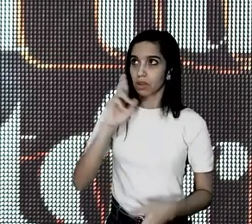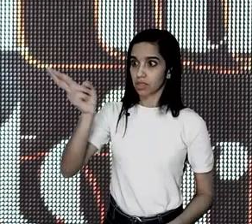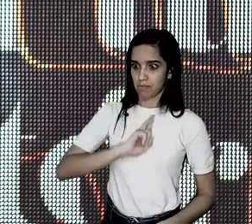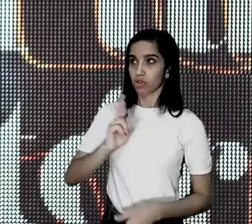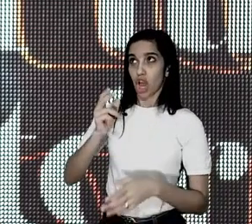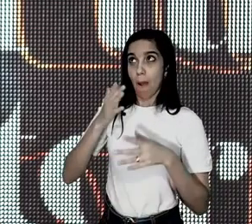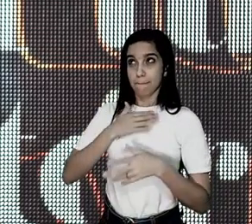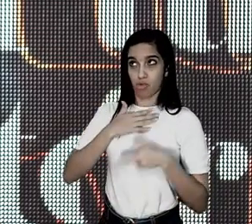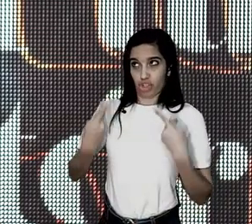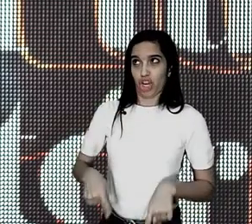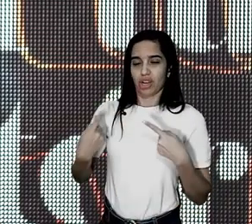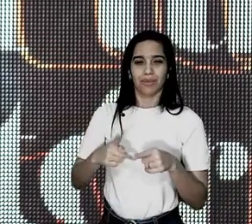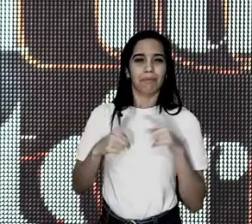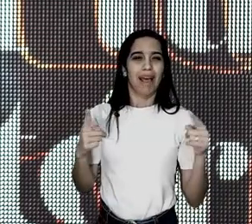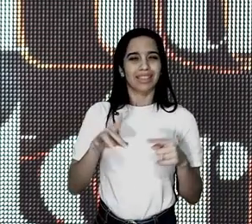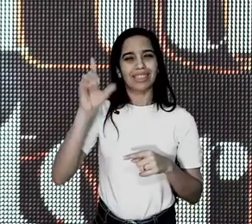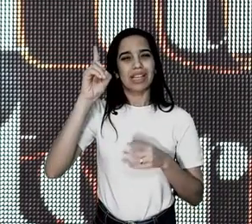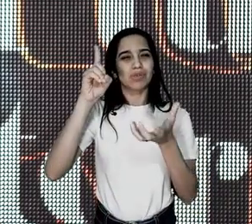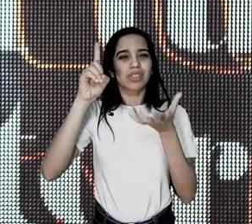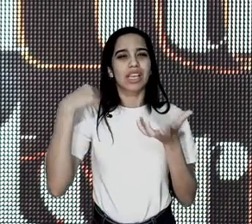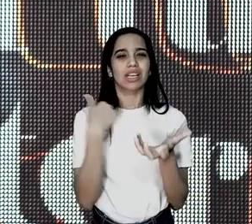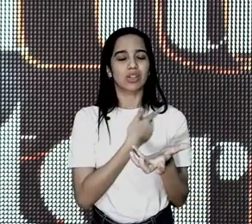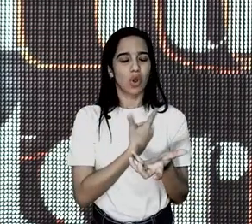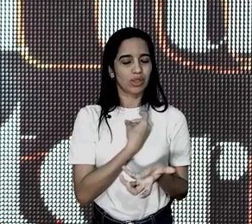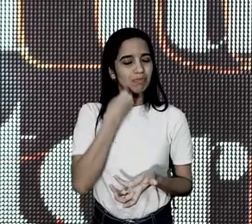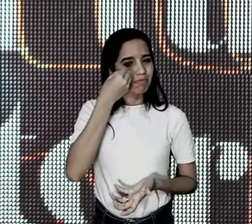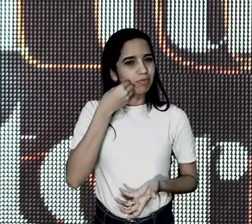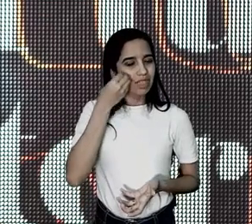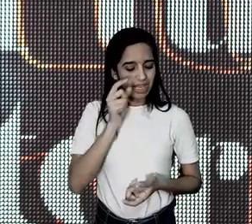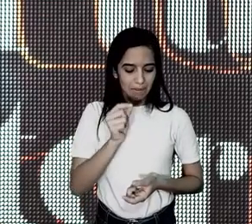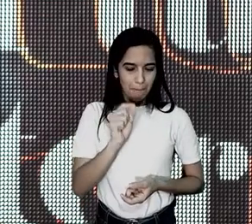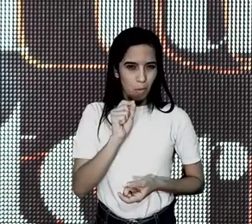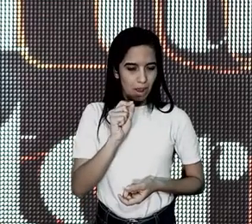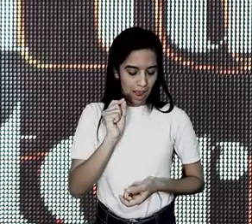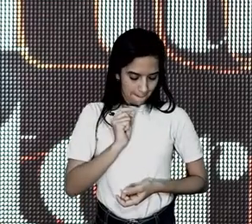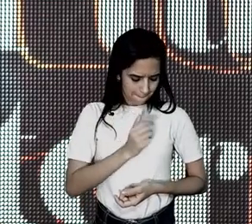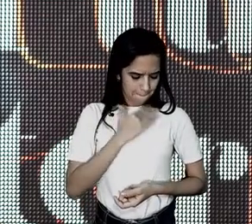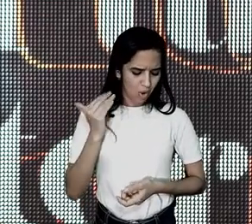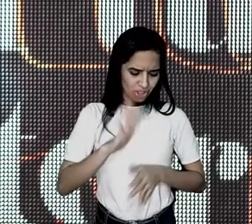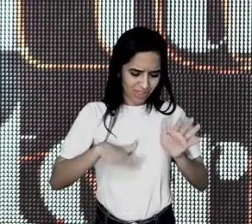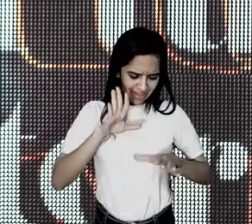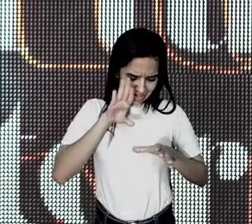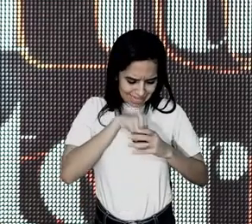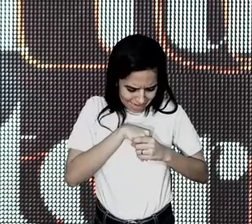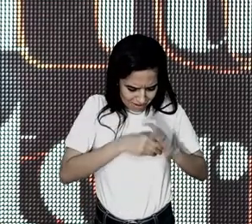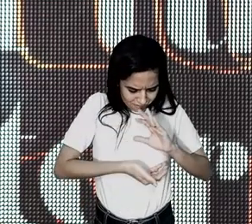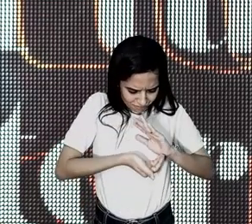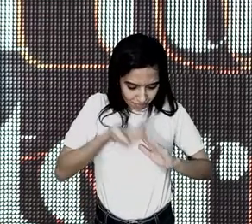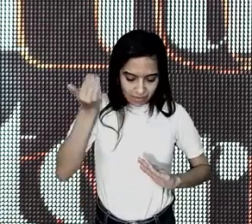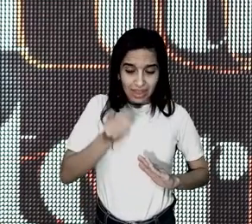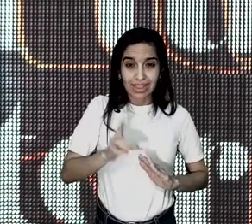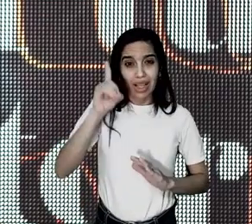processo que o Senhor nos leva a viver está arrancando a morte de dentro de nós. Mais do que te dar aquilo que você